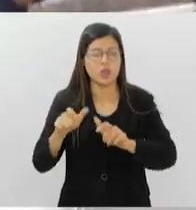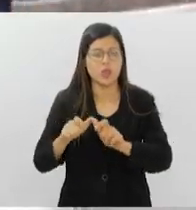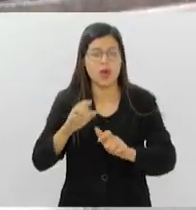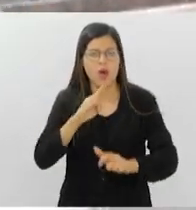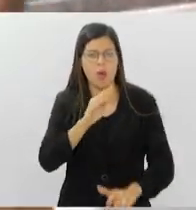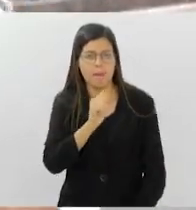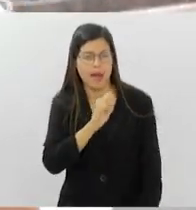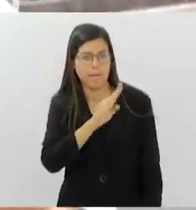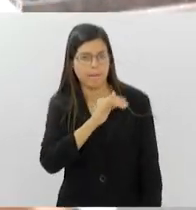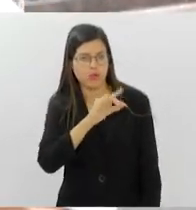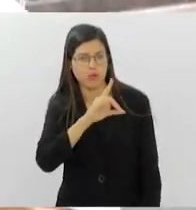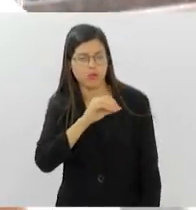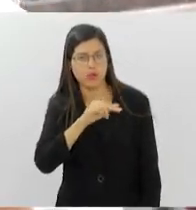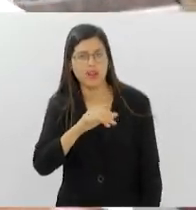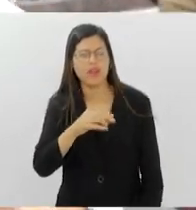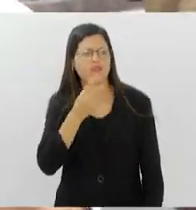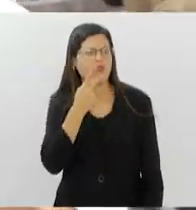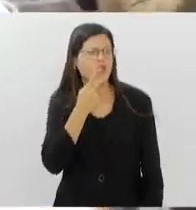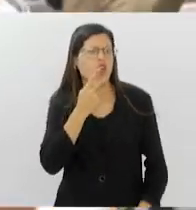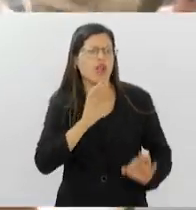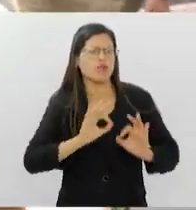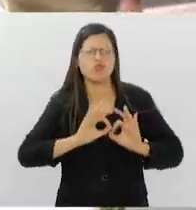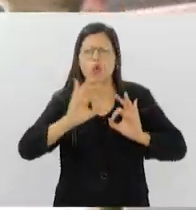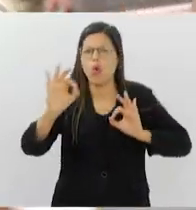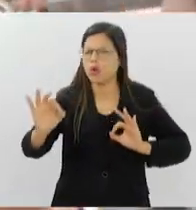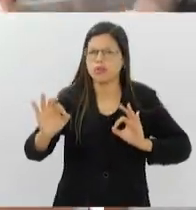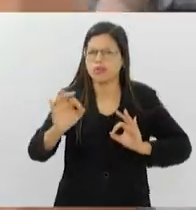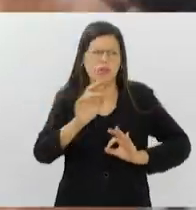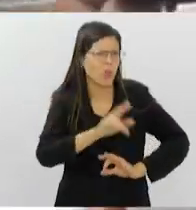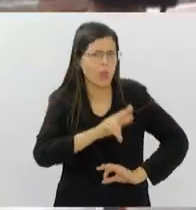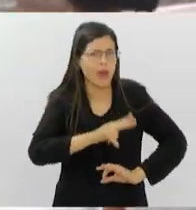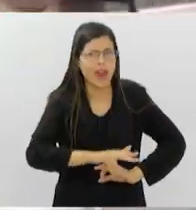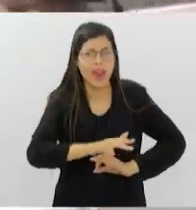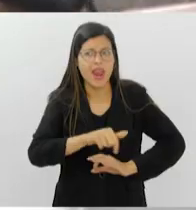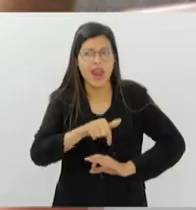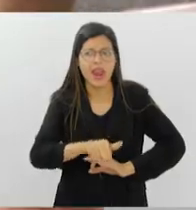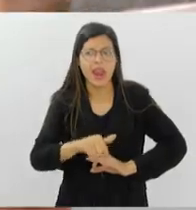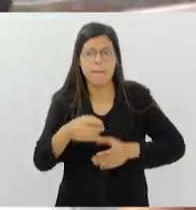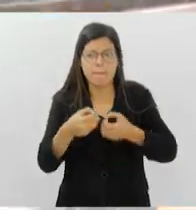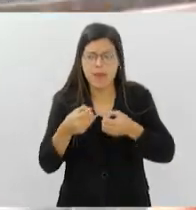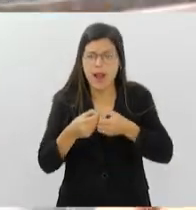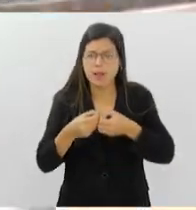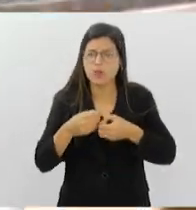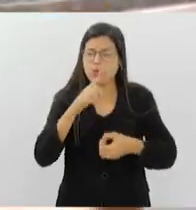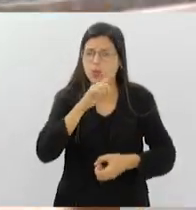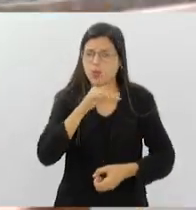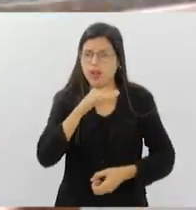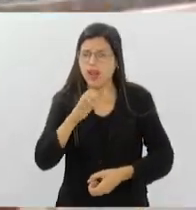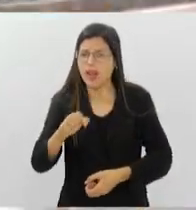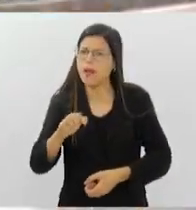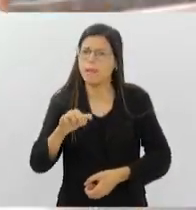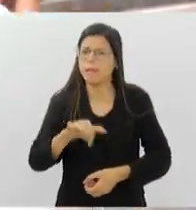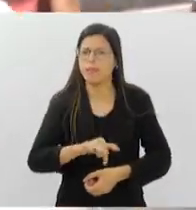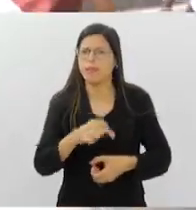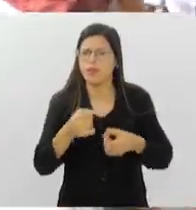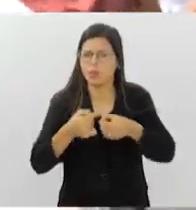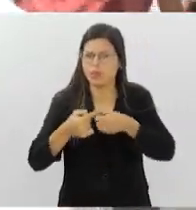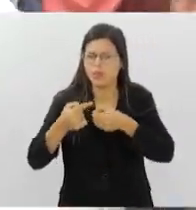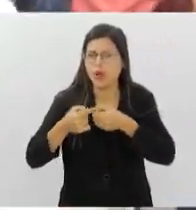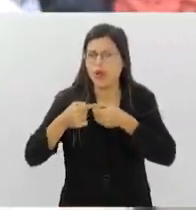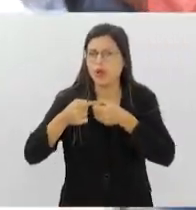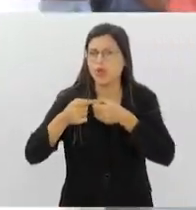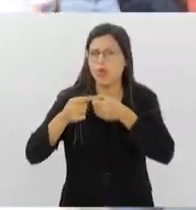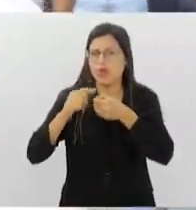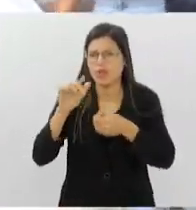ela disse é muito longe não não é muito longe é na esquina é no Leme num bairro da zona sul do Rio de Janeiro e ela